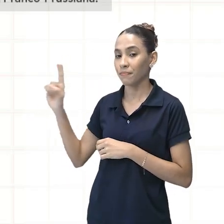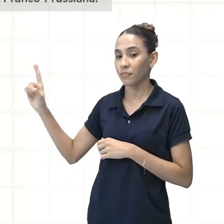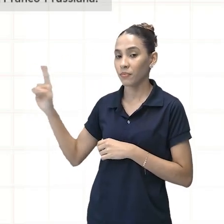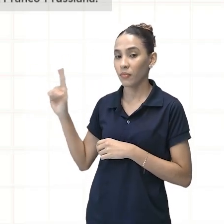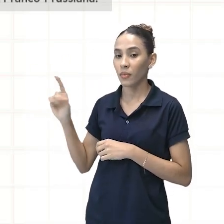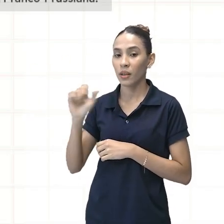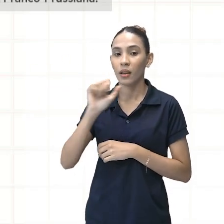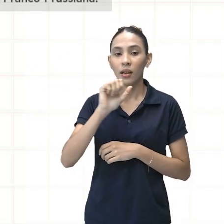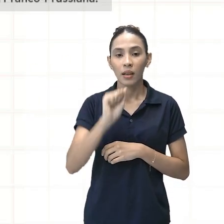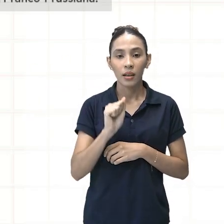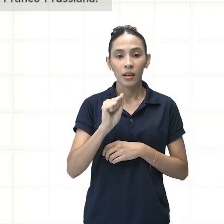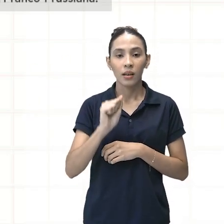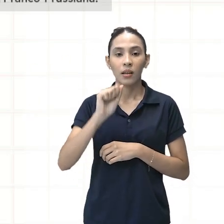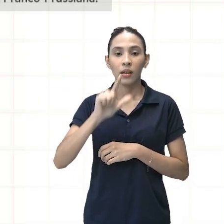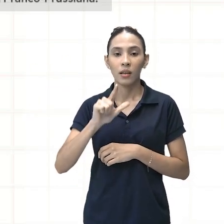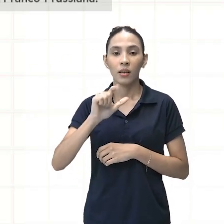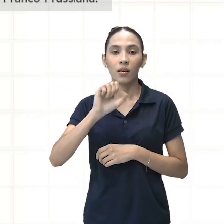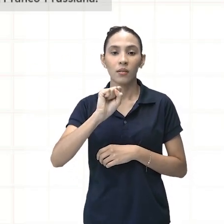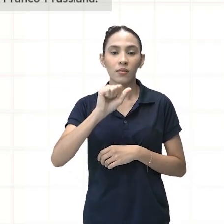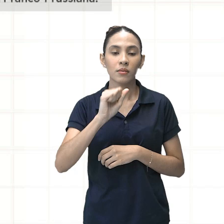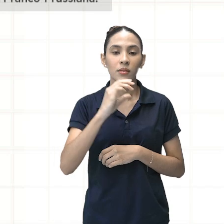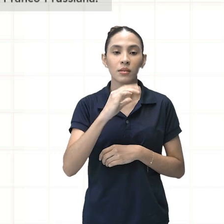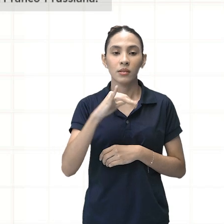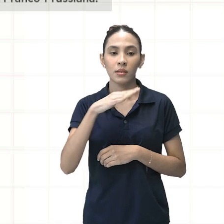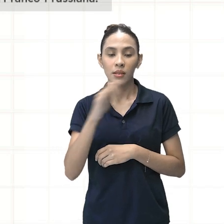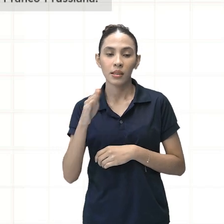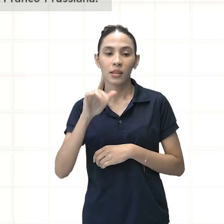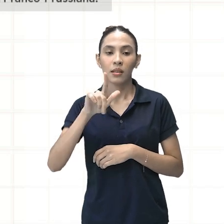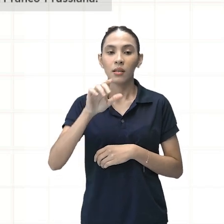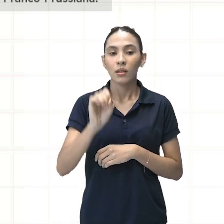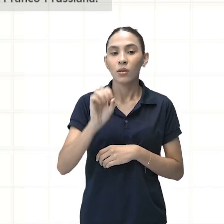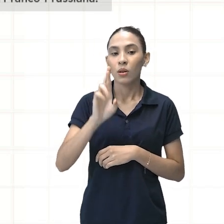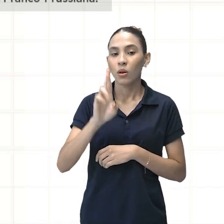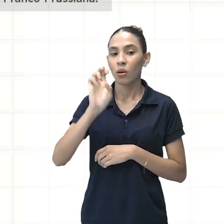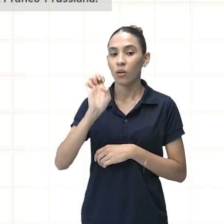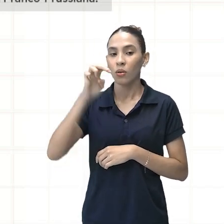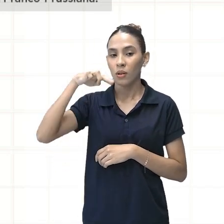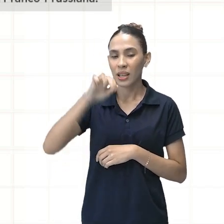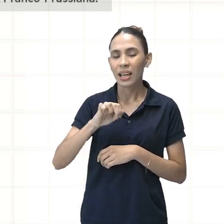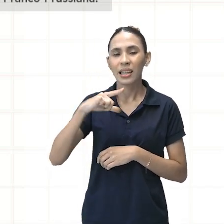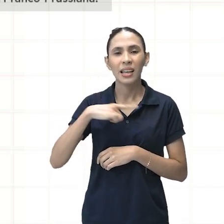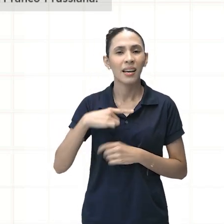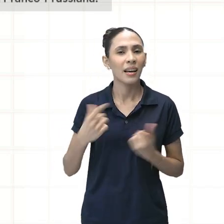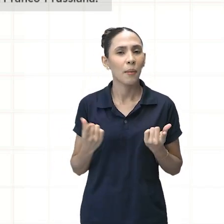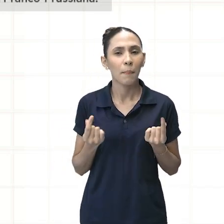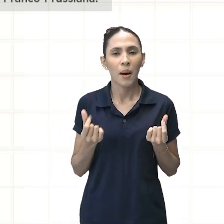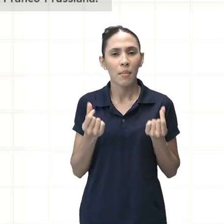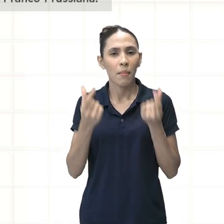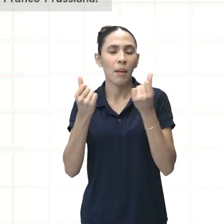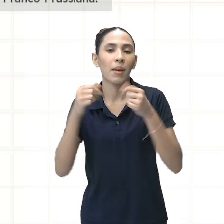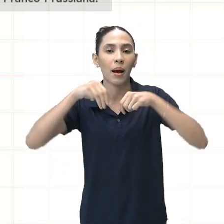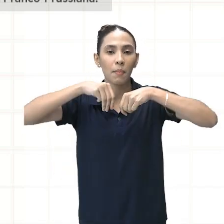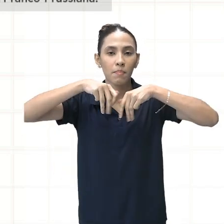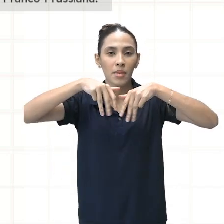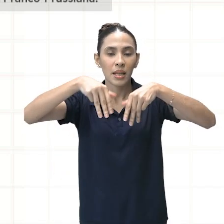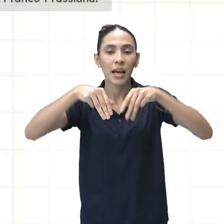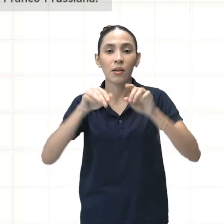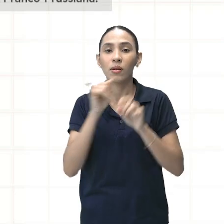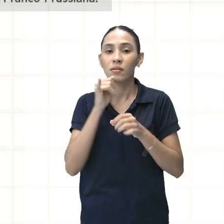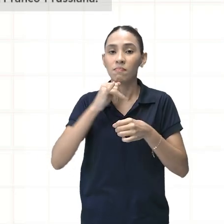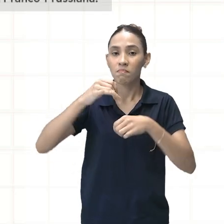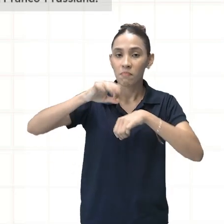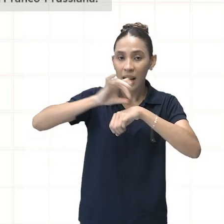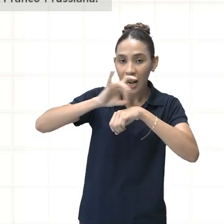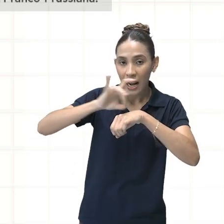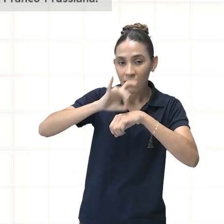chamada Alsácia-Lorena. Essa região ela era rica em minérios, né, como carvão